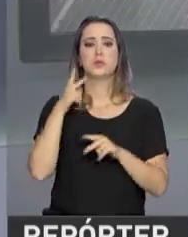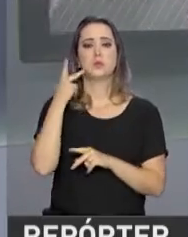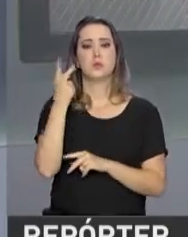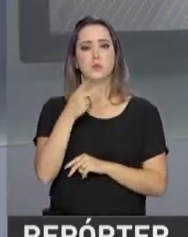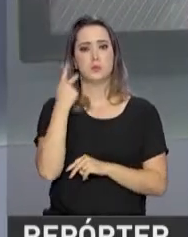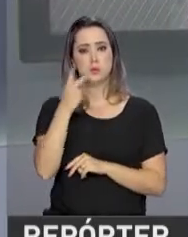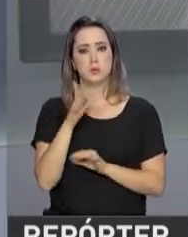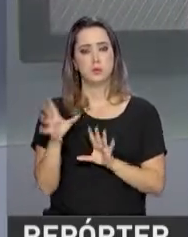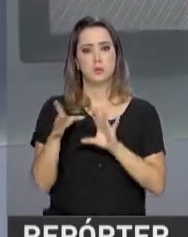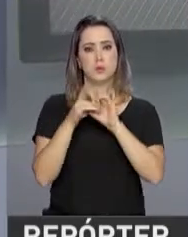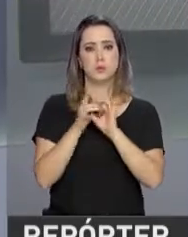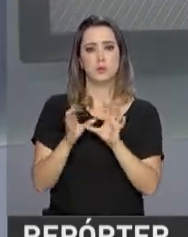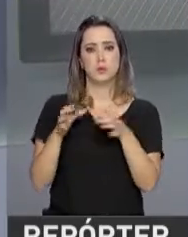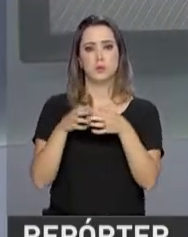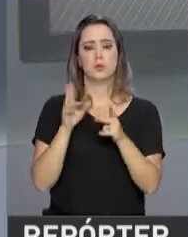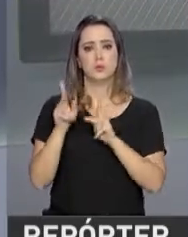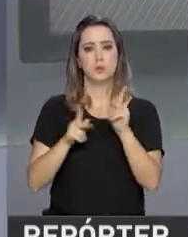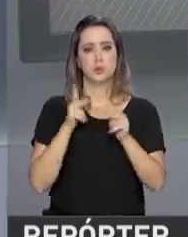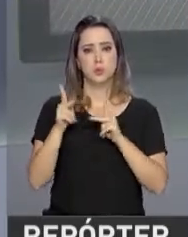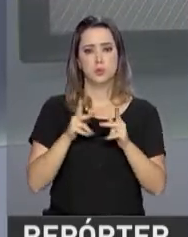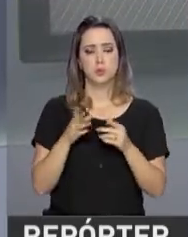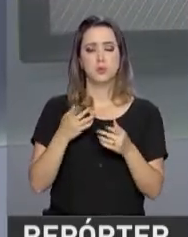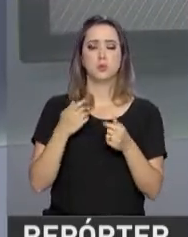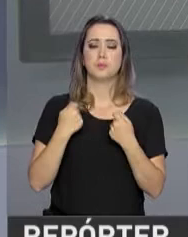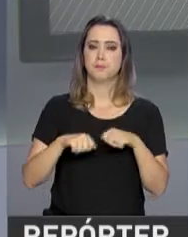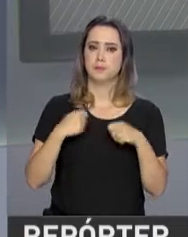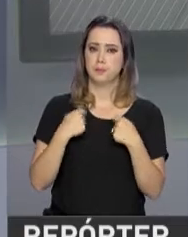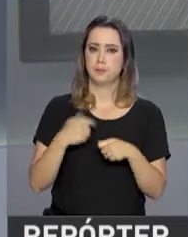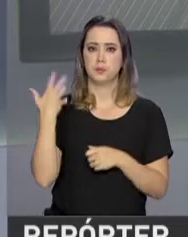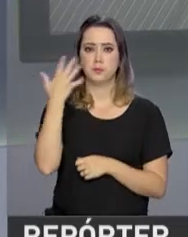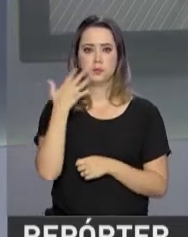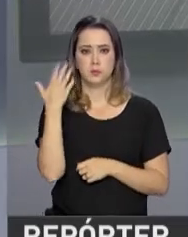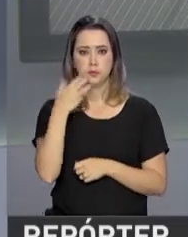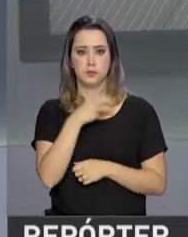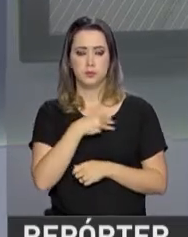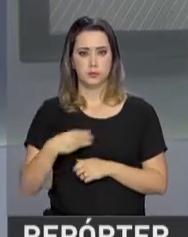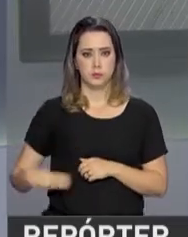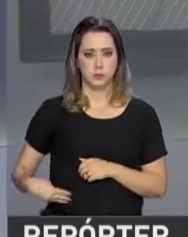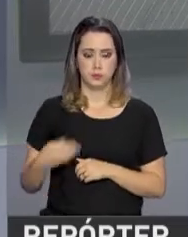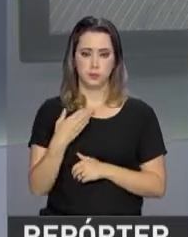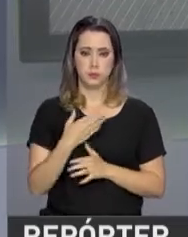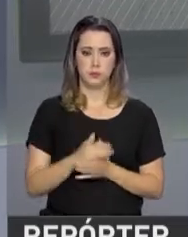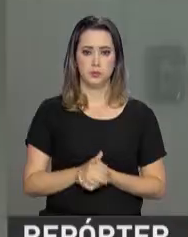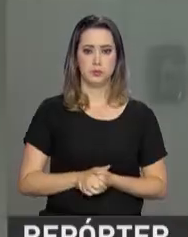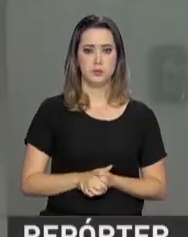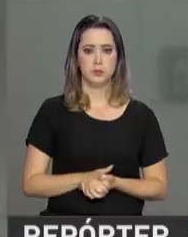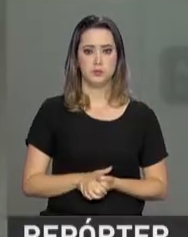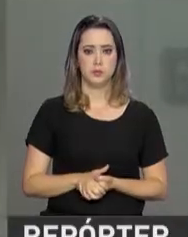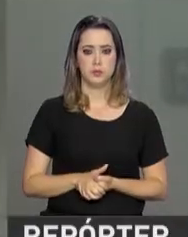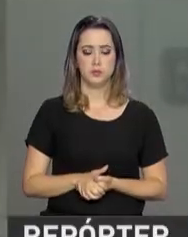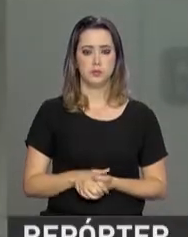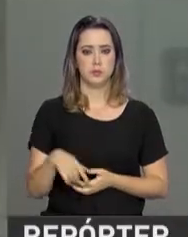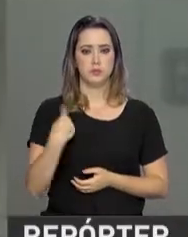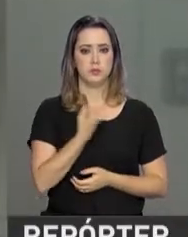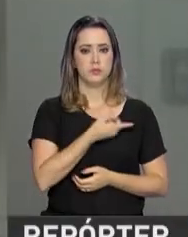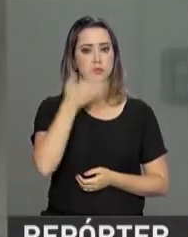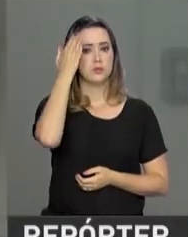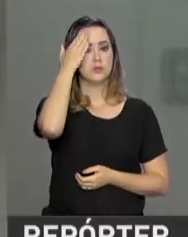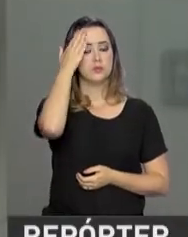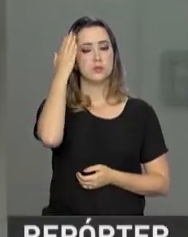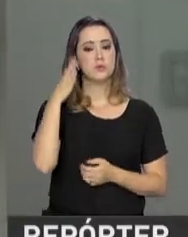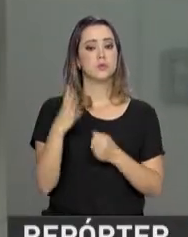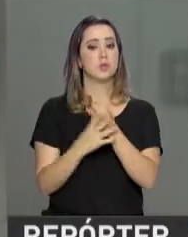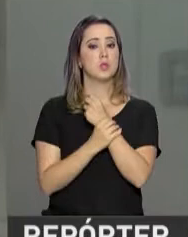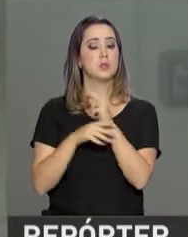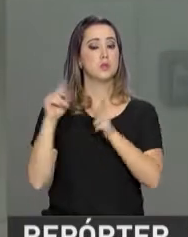voltadas para a população vulnerável, como explica o ministro da Segurança Pública, Raul Jungmann. Nós sabemos que a